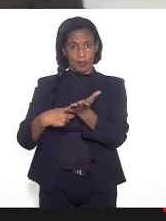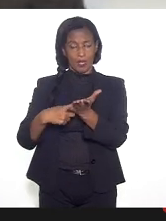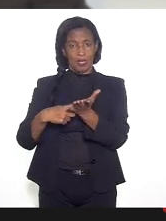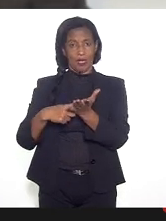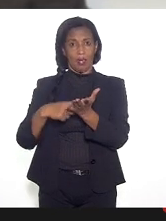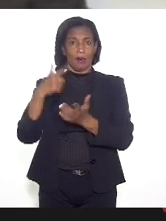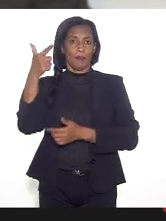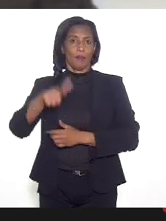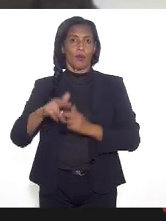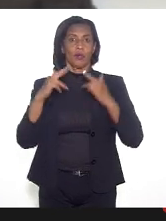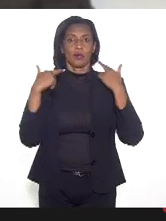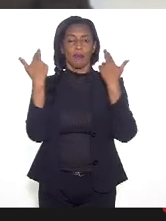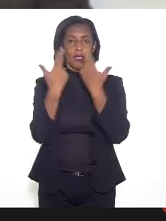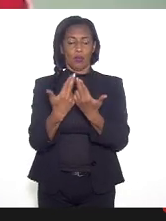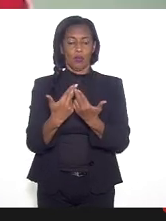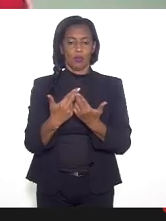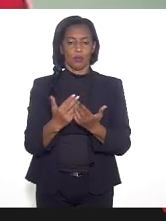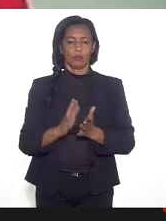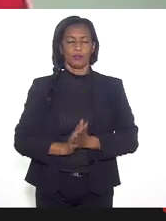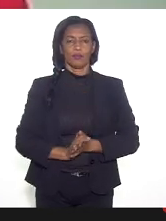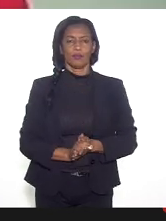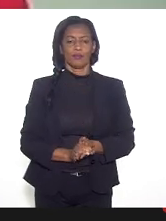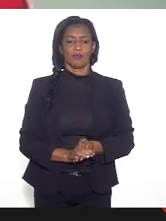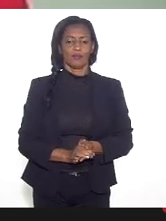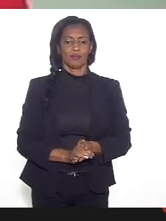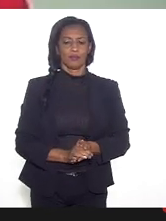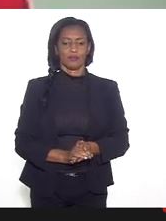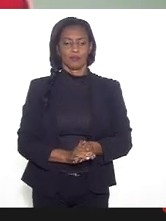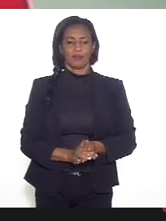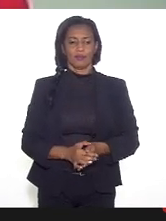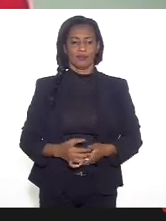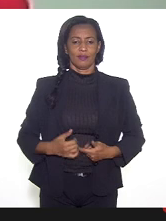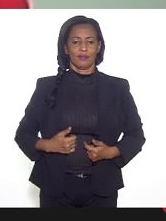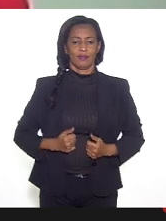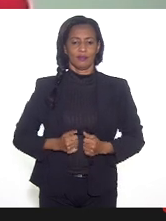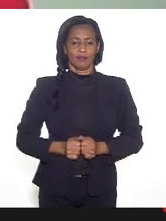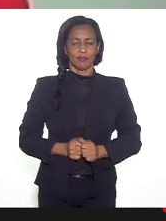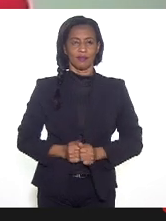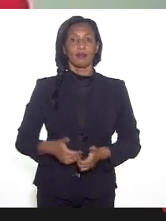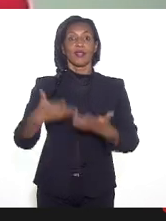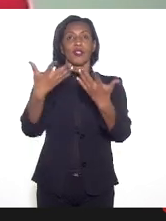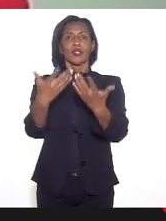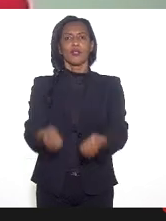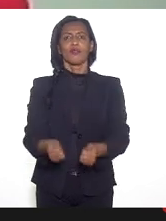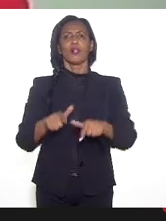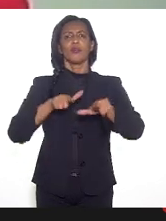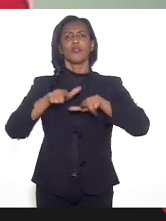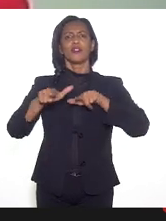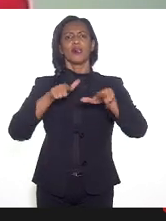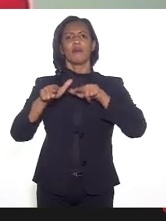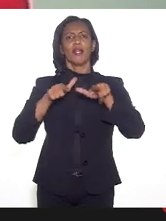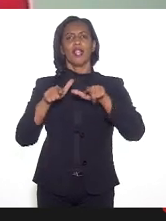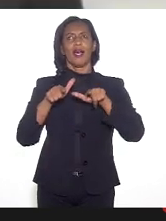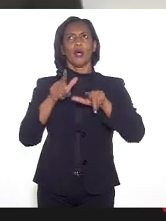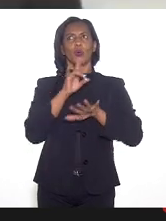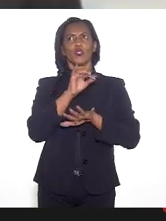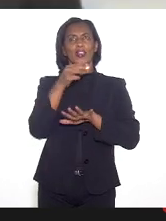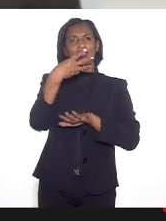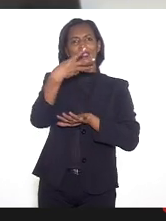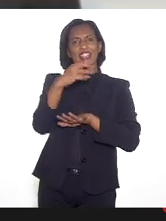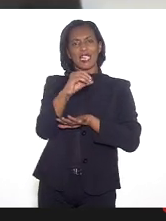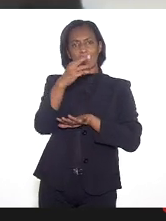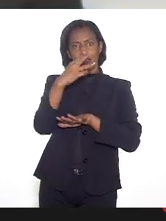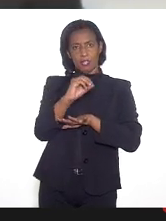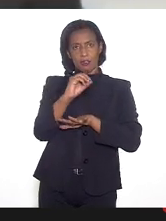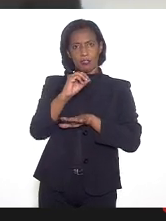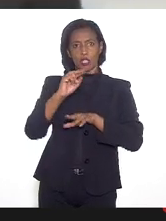audiência. Pois não, deputado. Vamos trabalhar com a perspectiva do dia 30 de junho. Perfeito, perfeito.